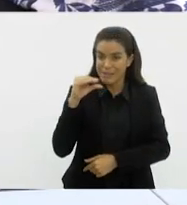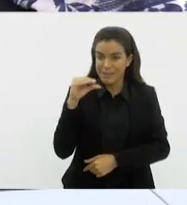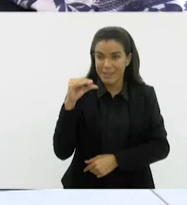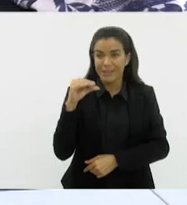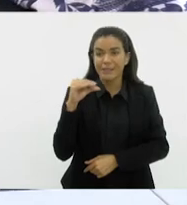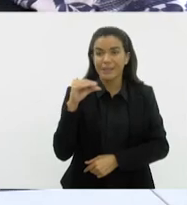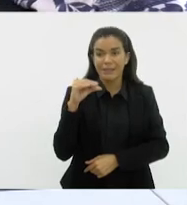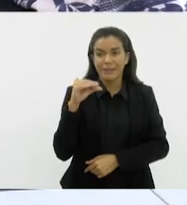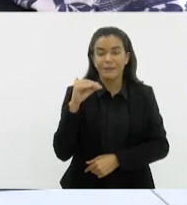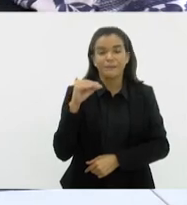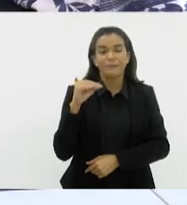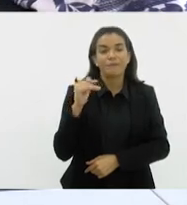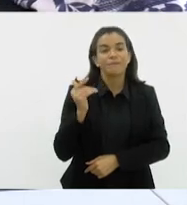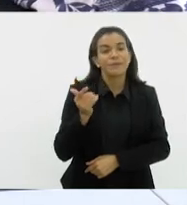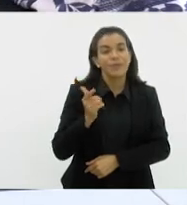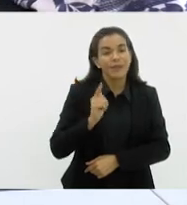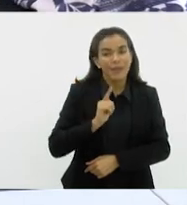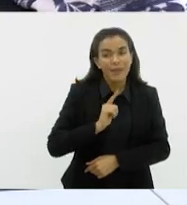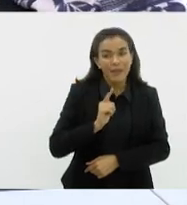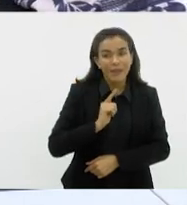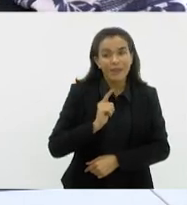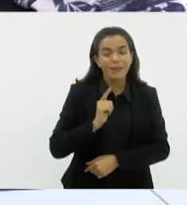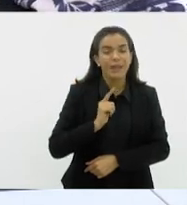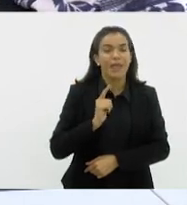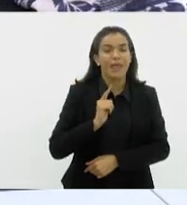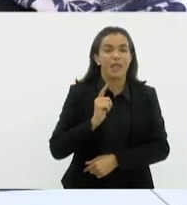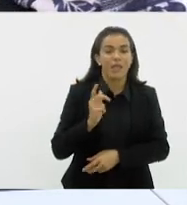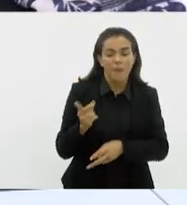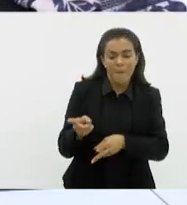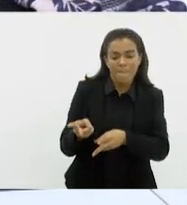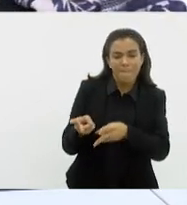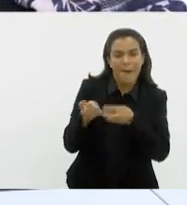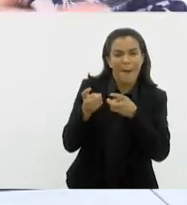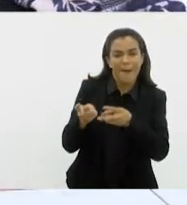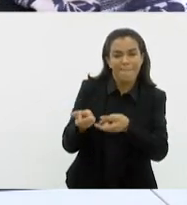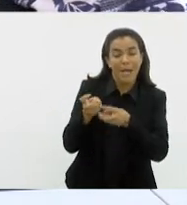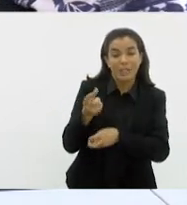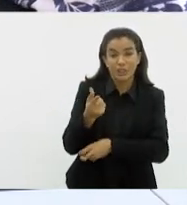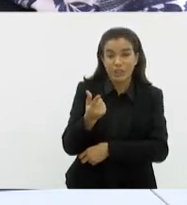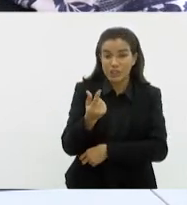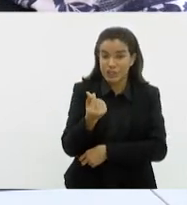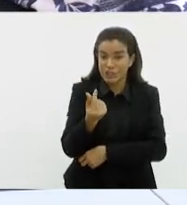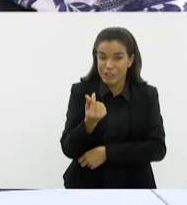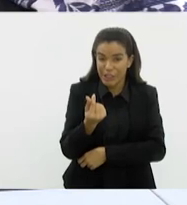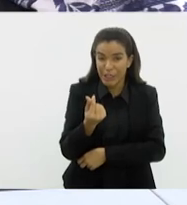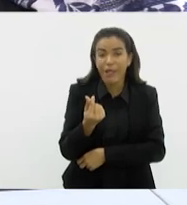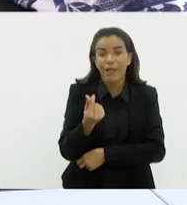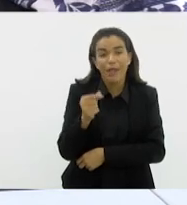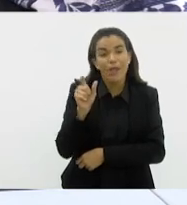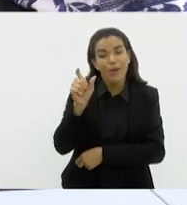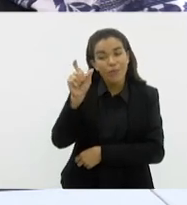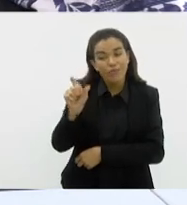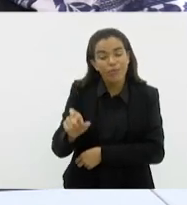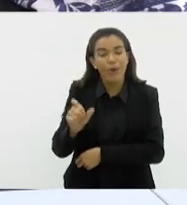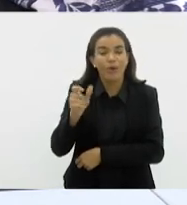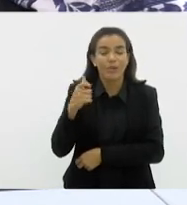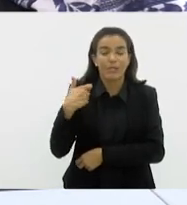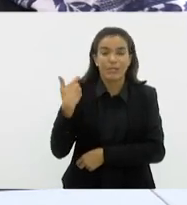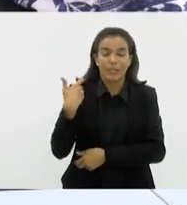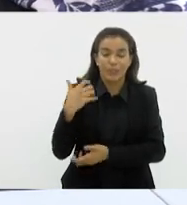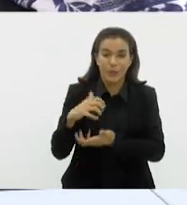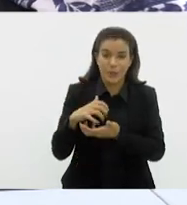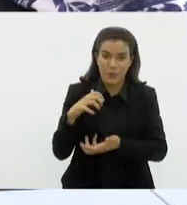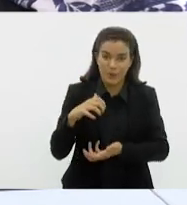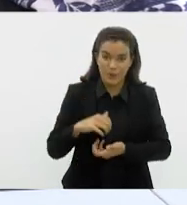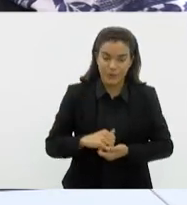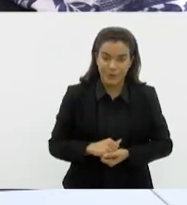essa questão... da violência patrimonial, os nossos idosos e idosas. Então, isso está muito sério.